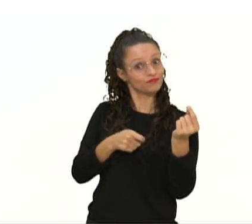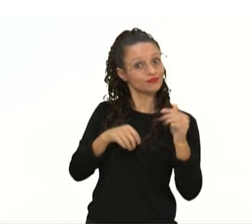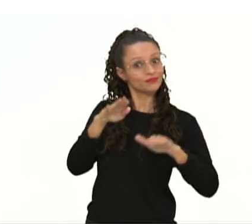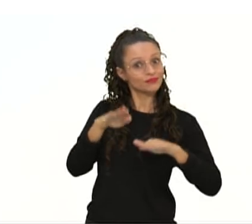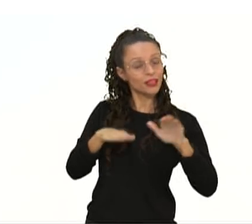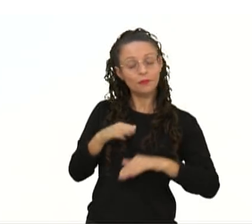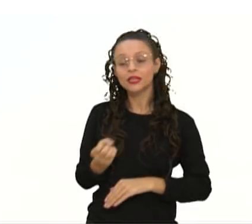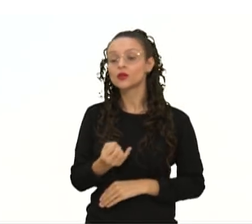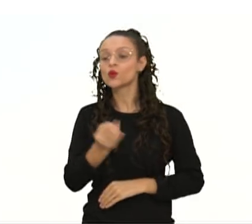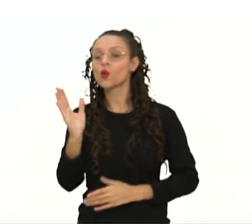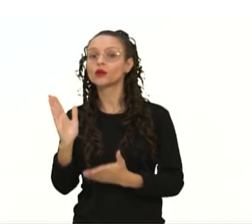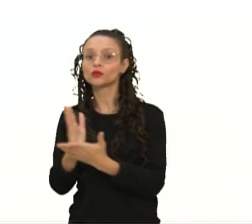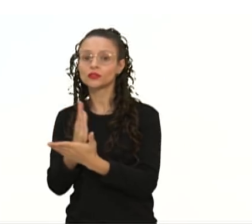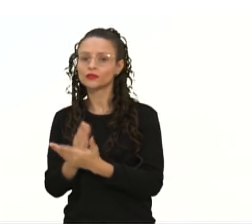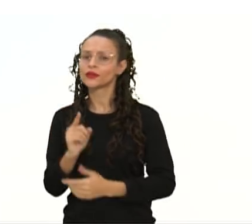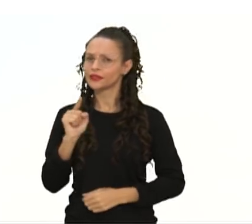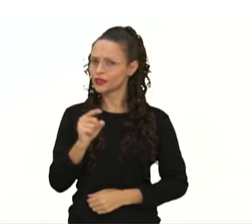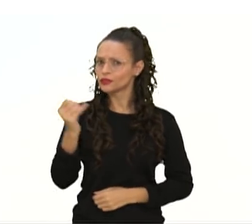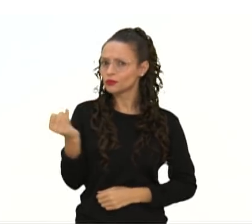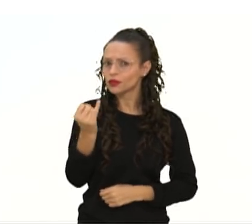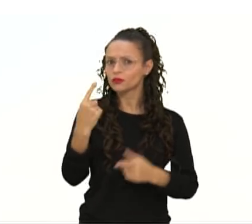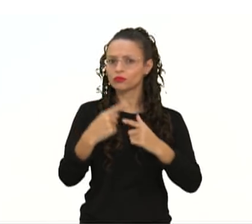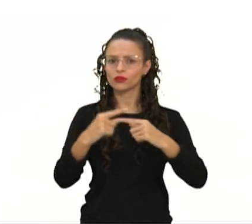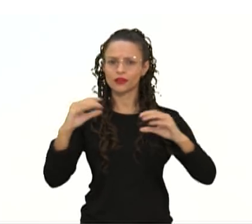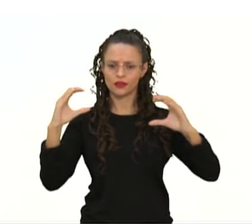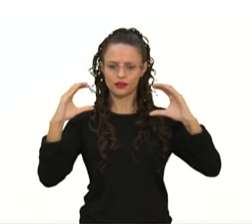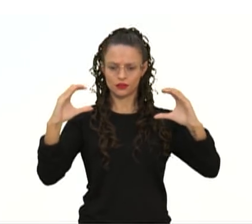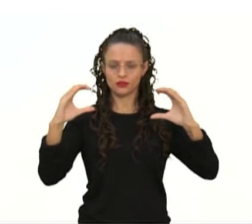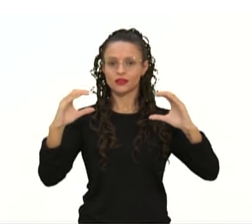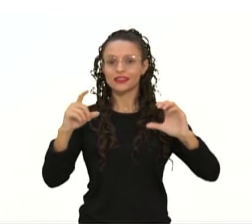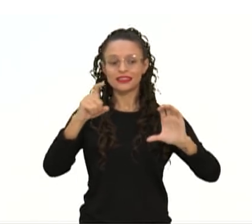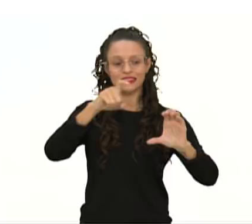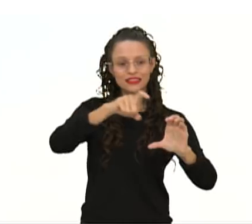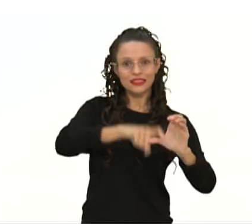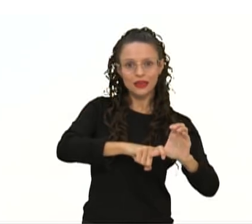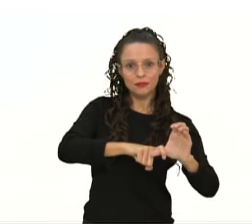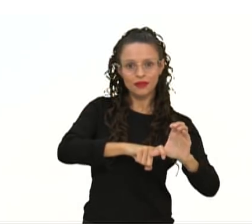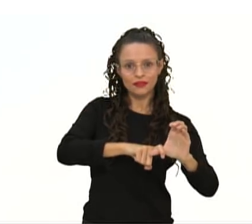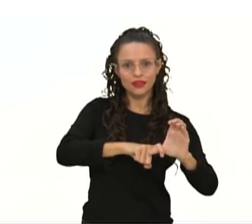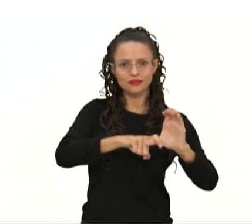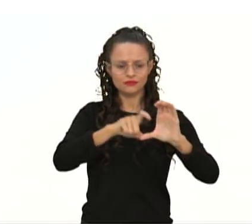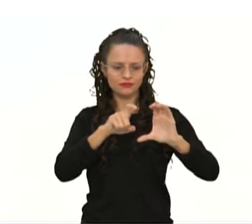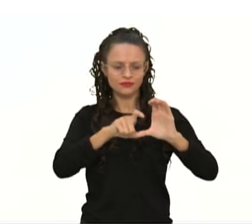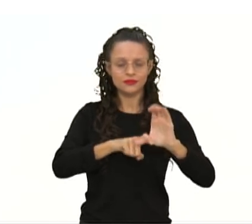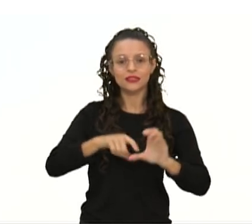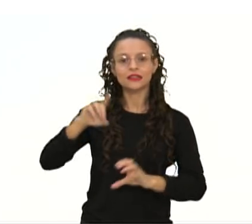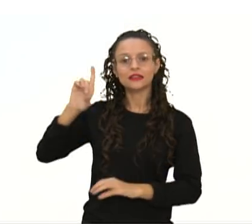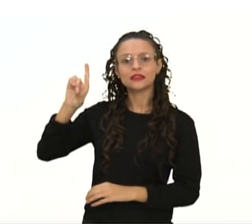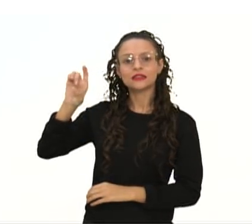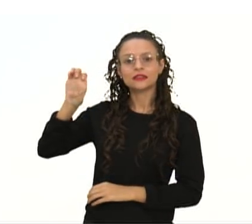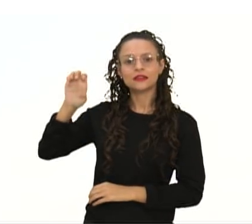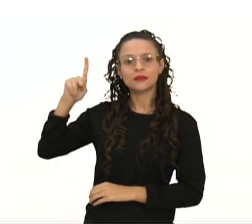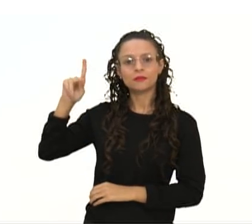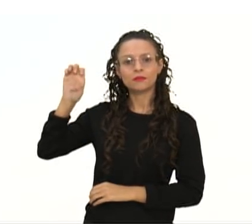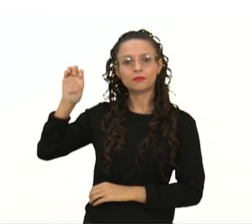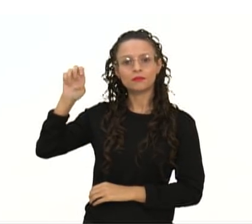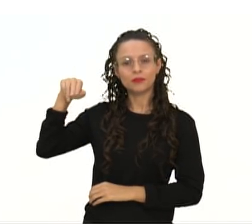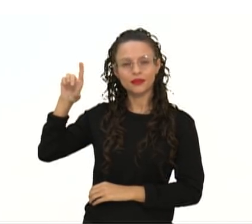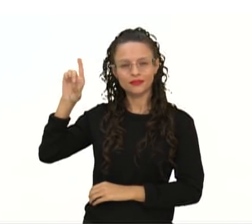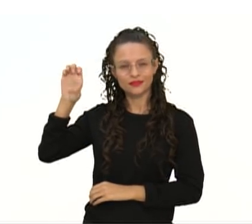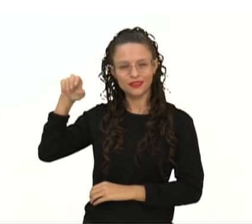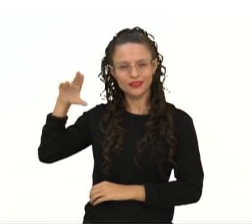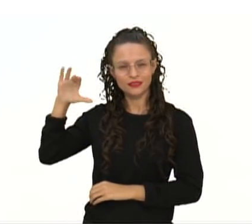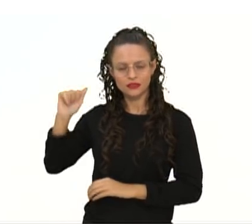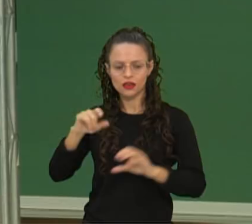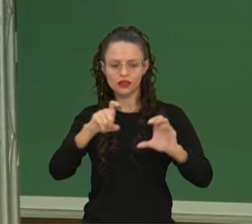Quando a gente está trabalhando com função, essa questão de dependência vai estar muito inserido nisso, né? Quando eu tenho